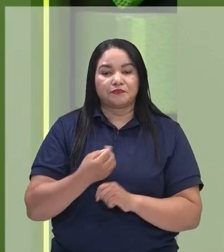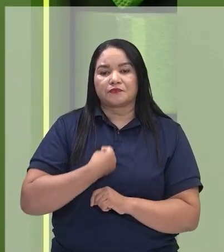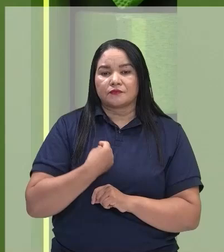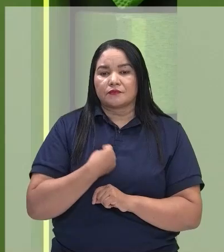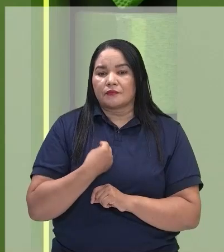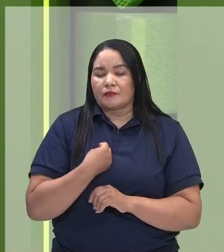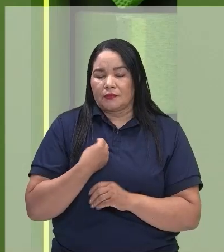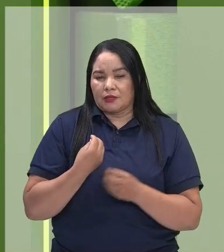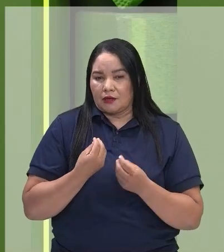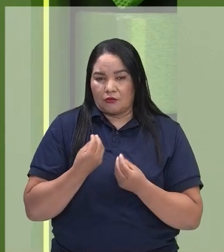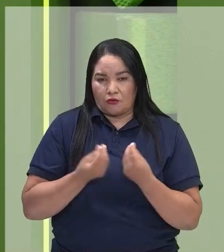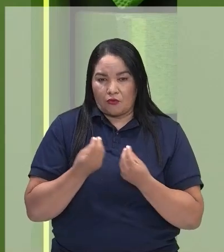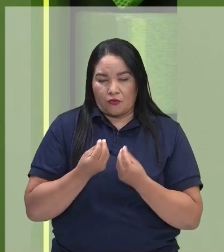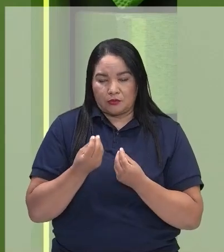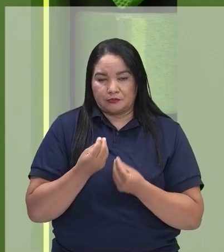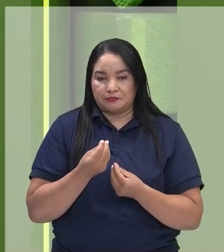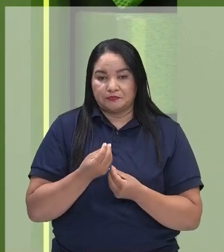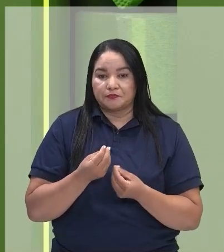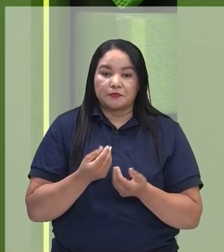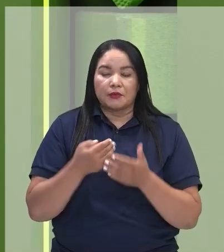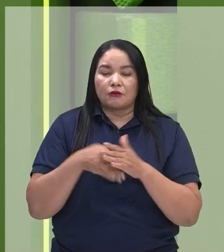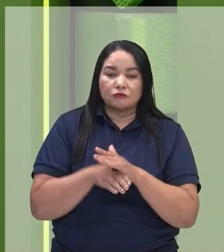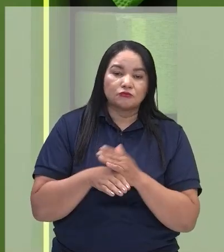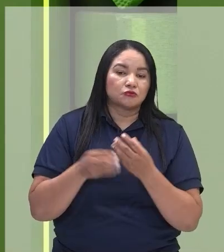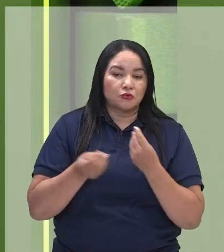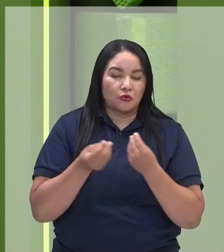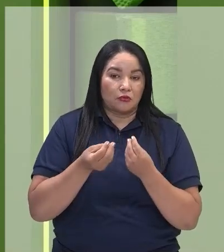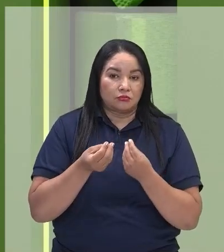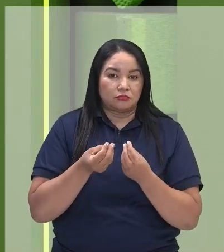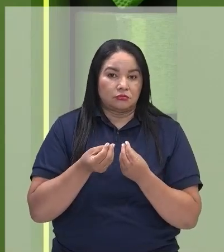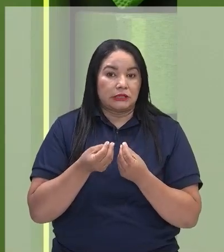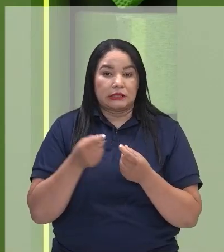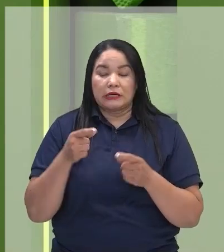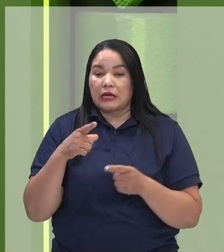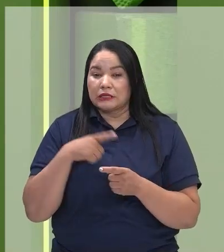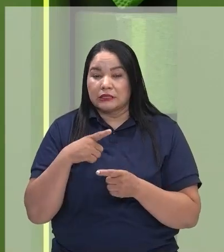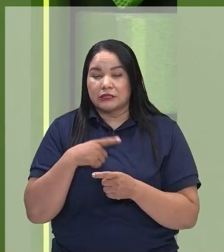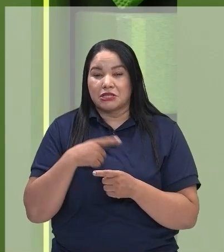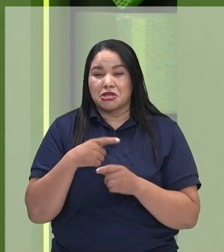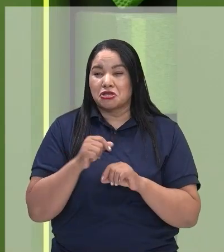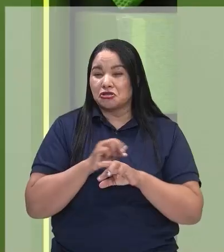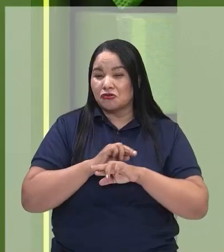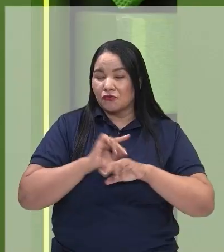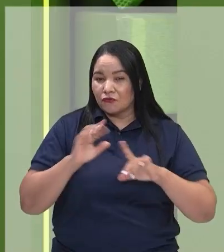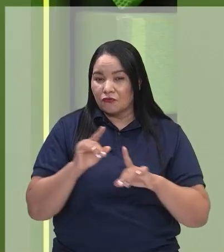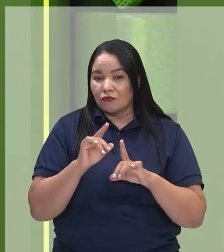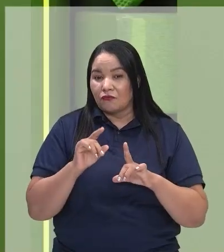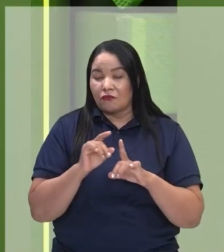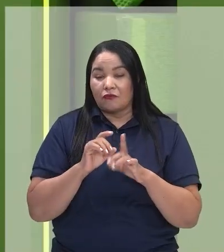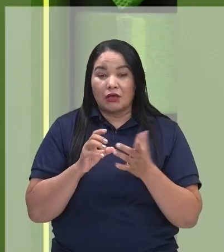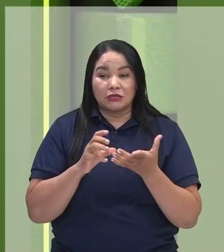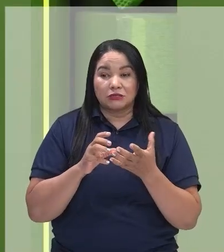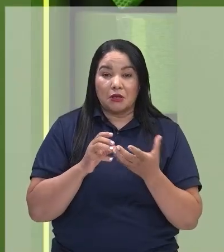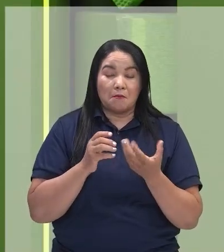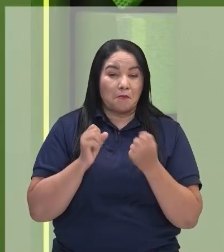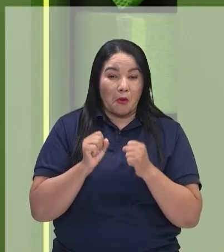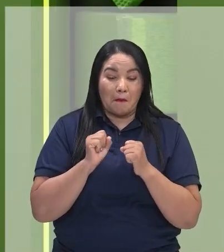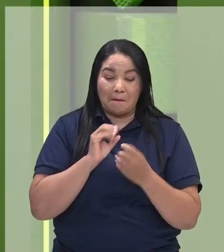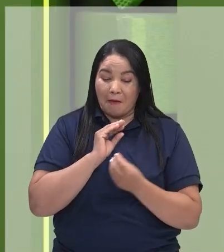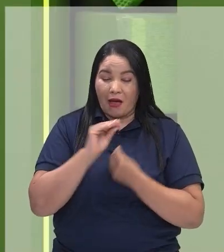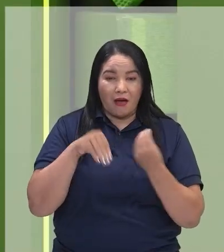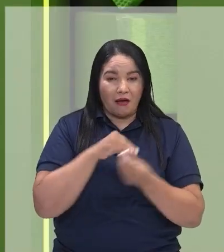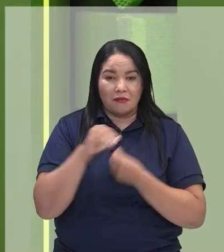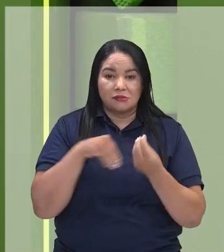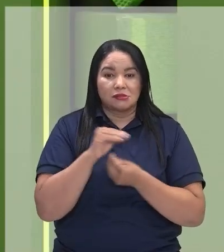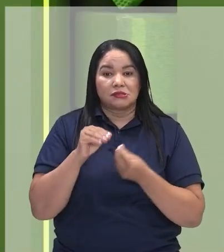estamos constantemente expostos a substâncias que vão ali bagunçar o nosso sistema endócrino e vão fazer, né?